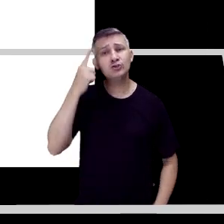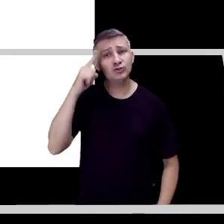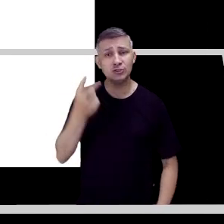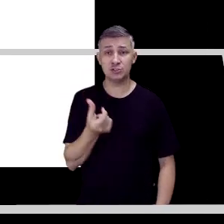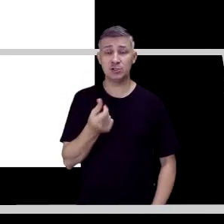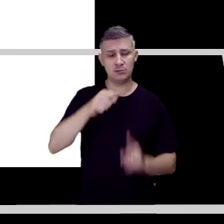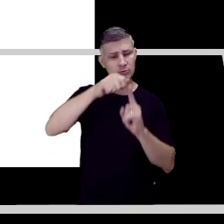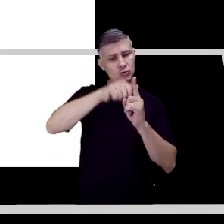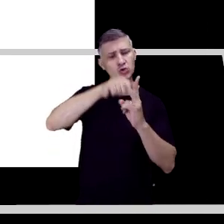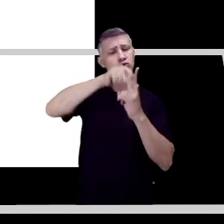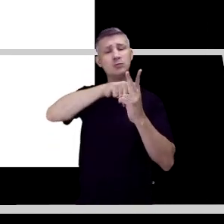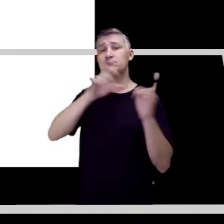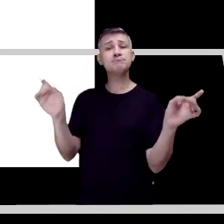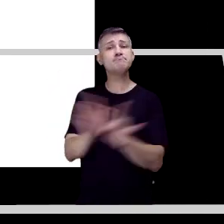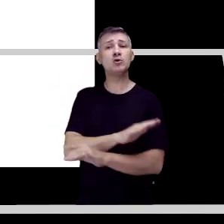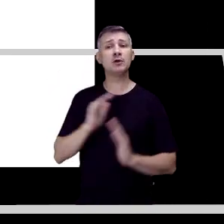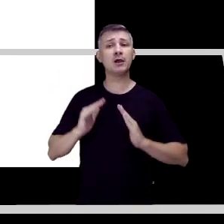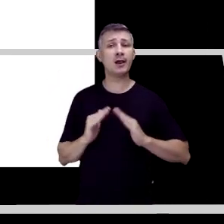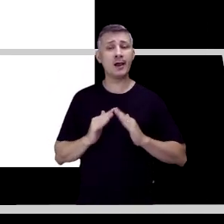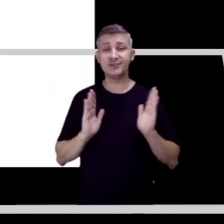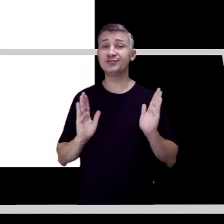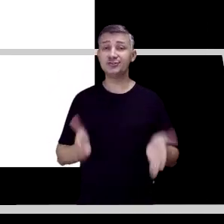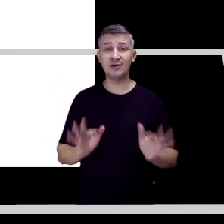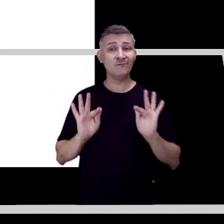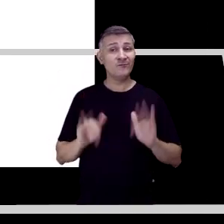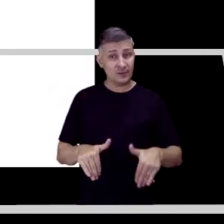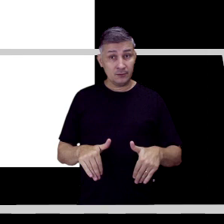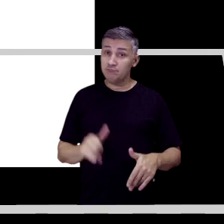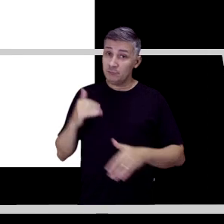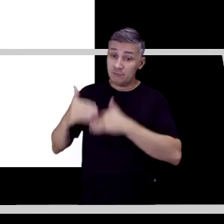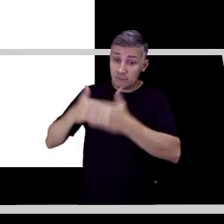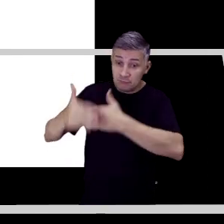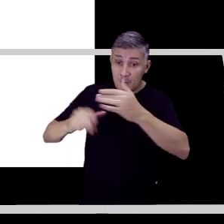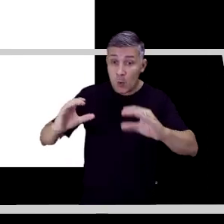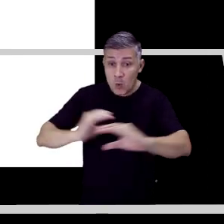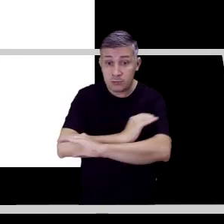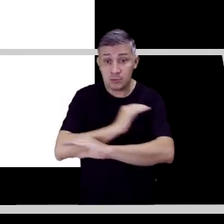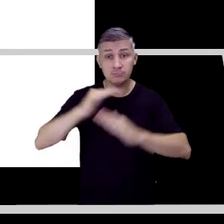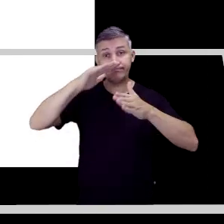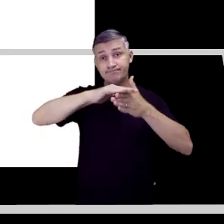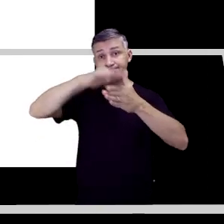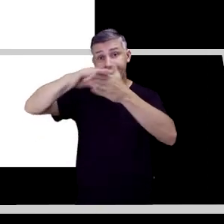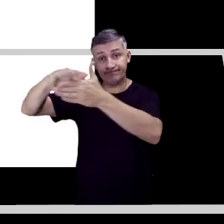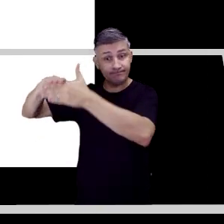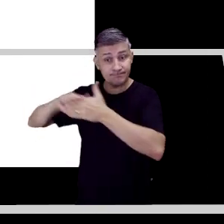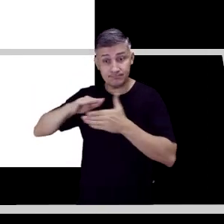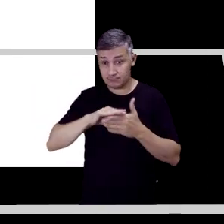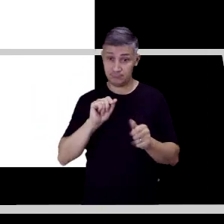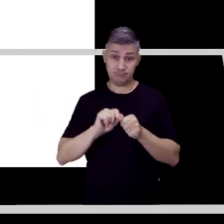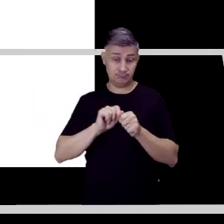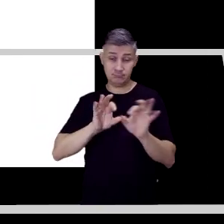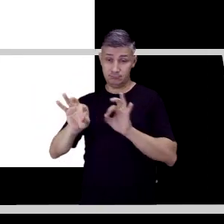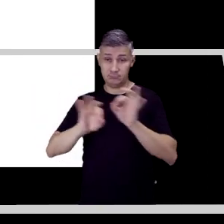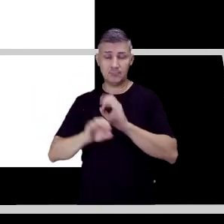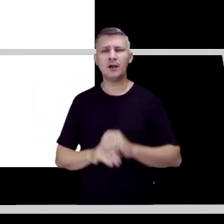que acontece no dia 60. Então, são 2 meses, desde assim, de estar completos os painéis, as